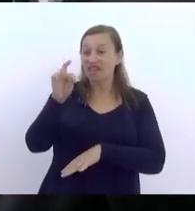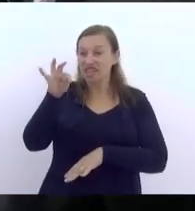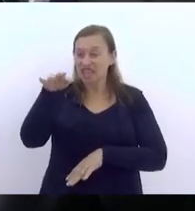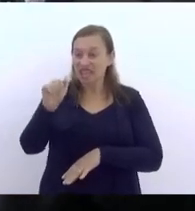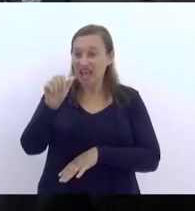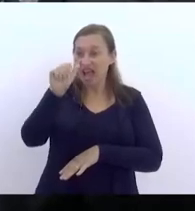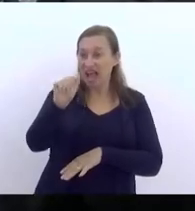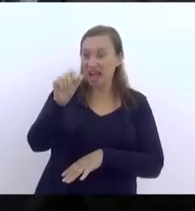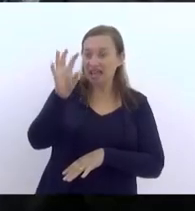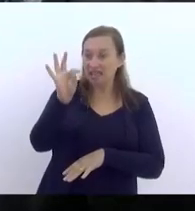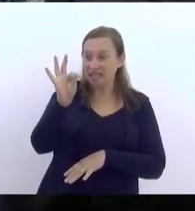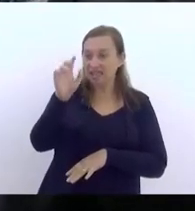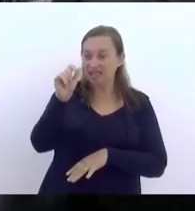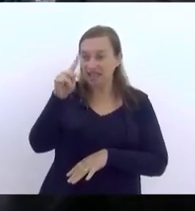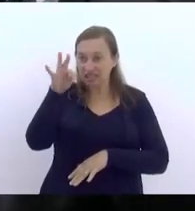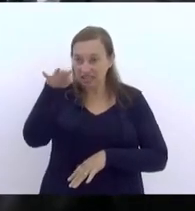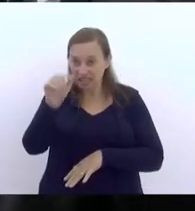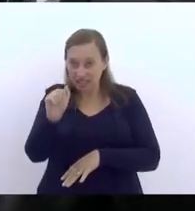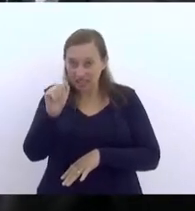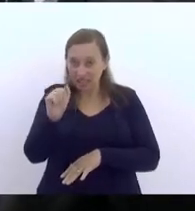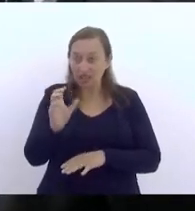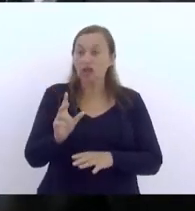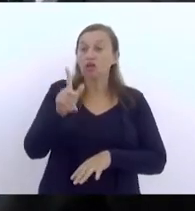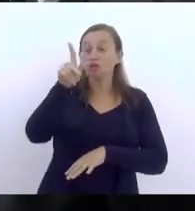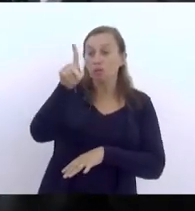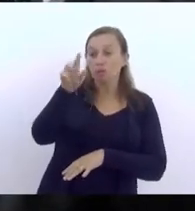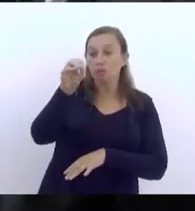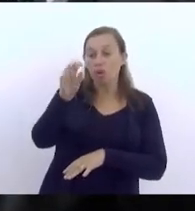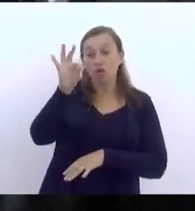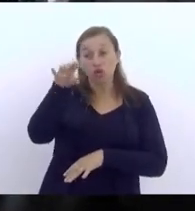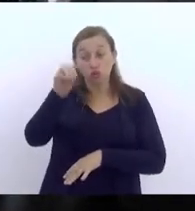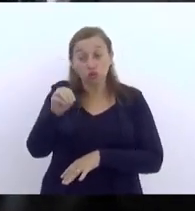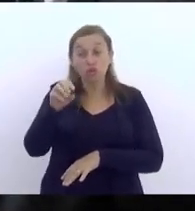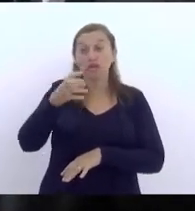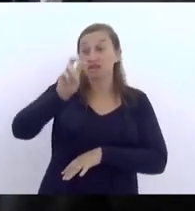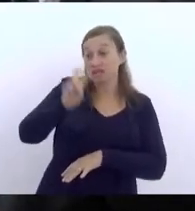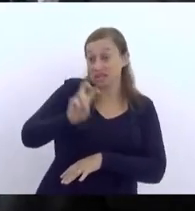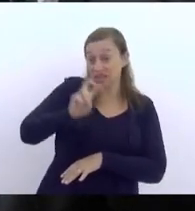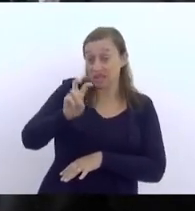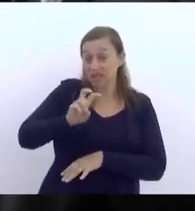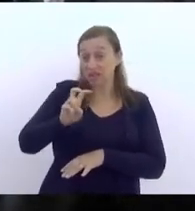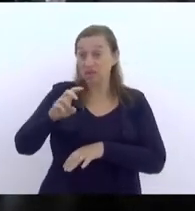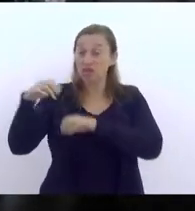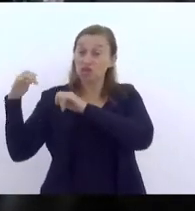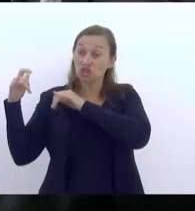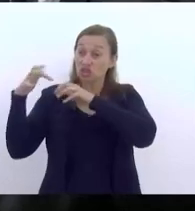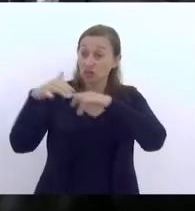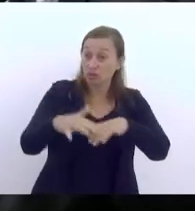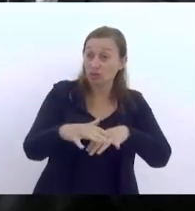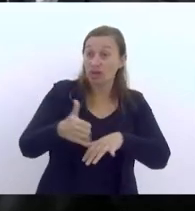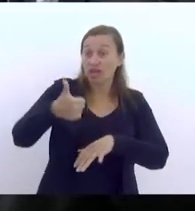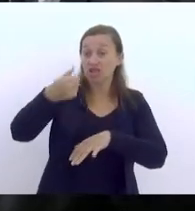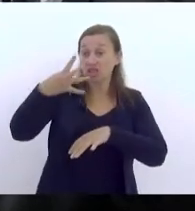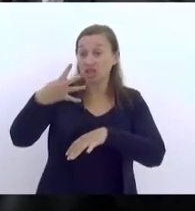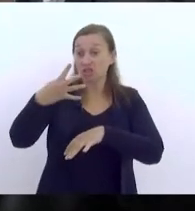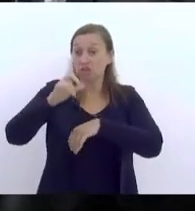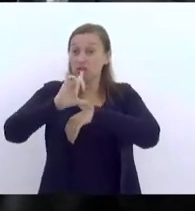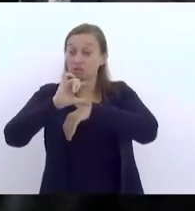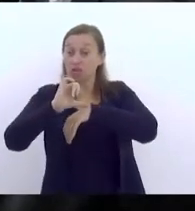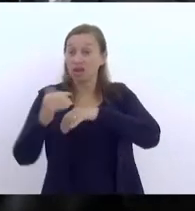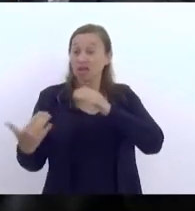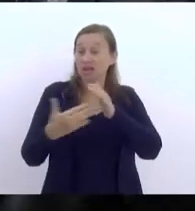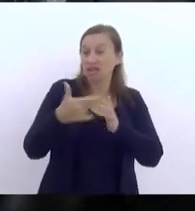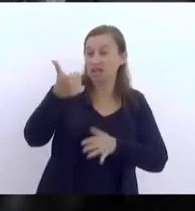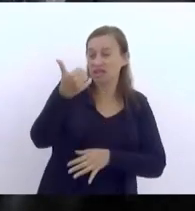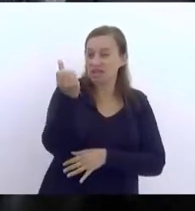com concentração na altura do posto 5, com chegada de público a partir das 14 horas. Às 16